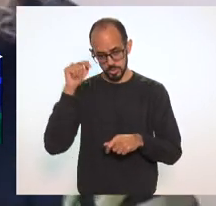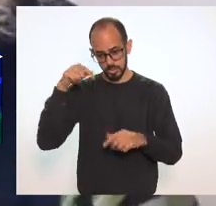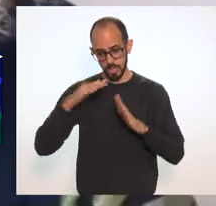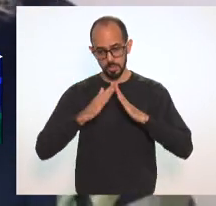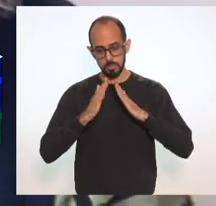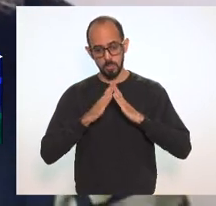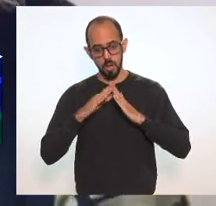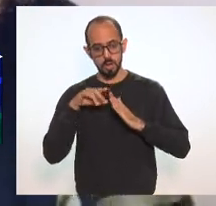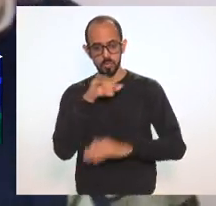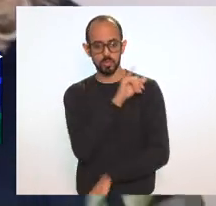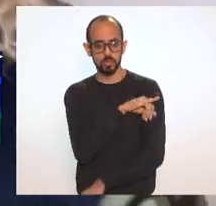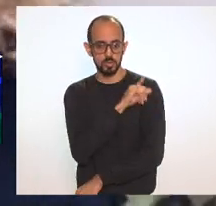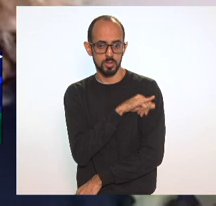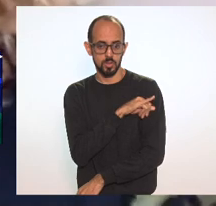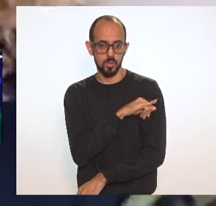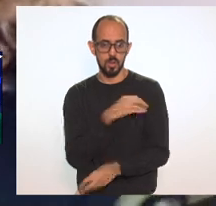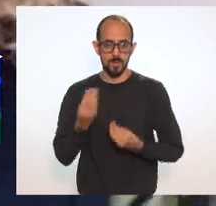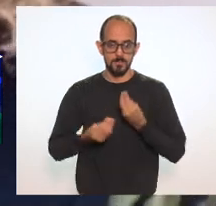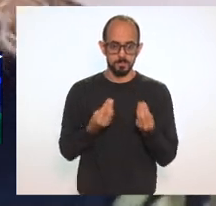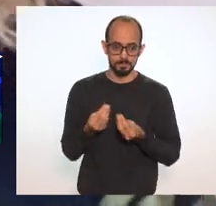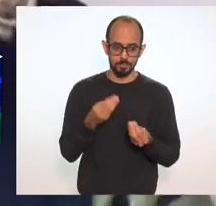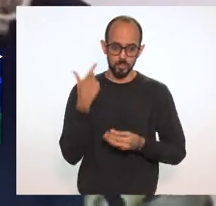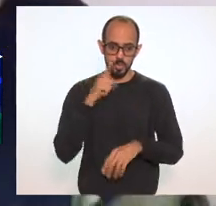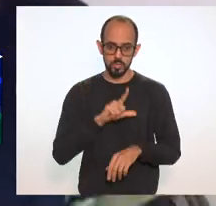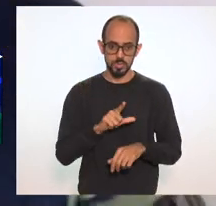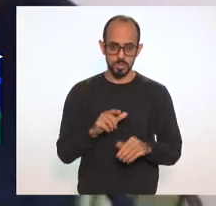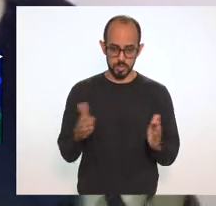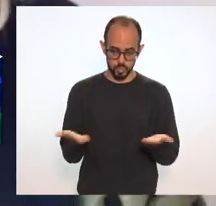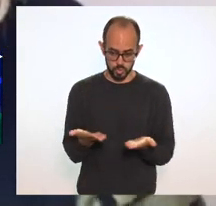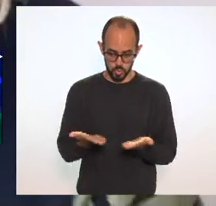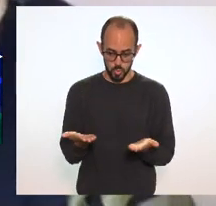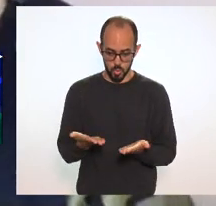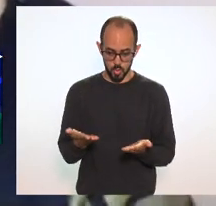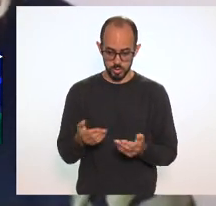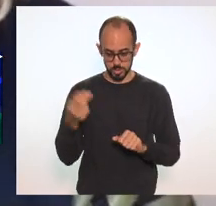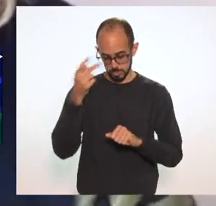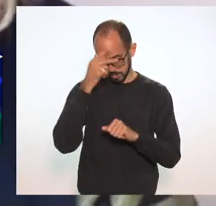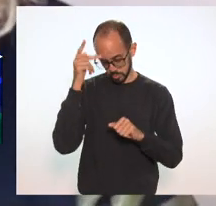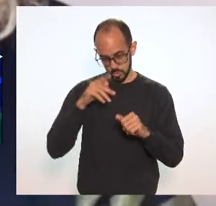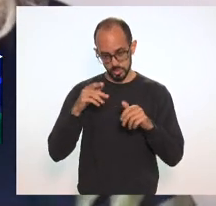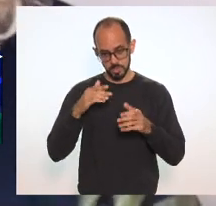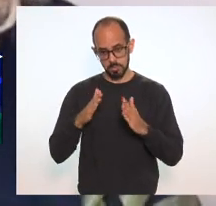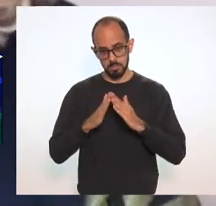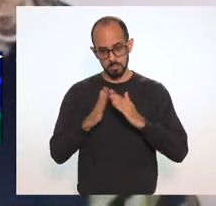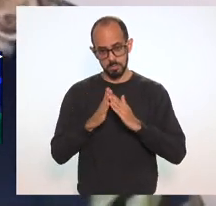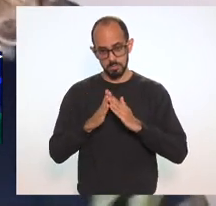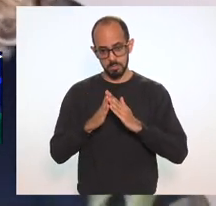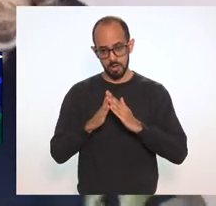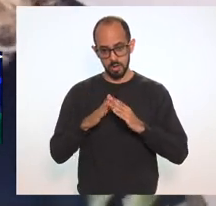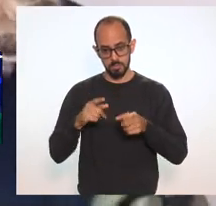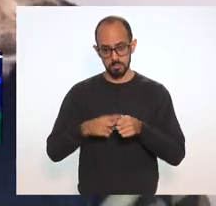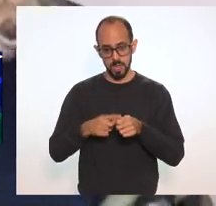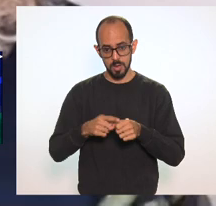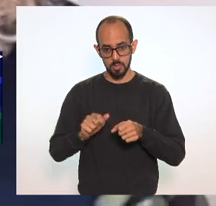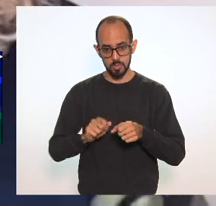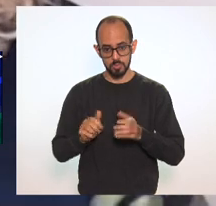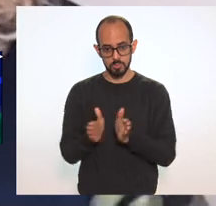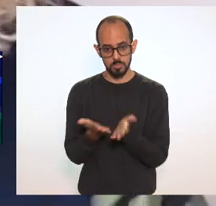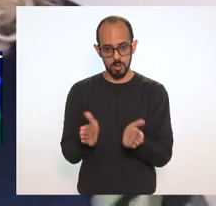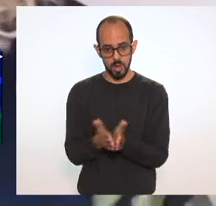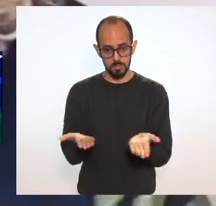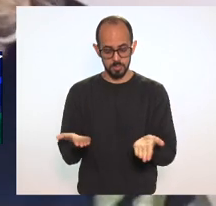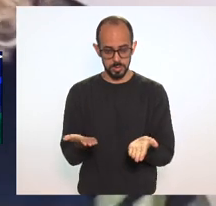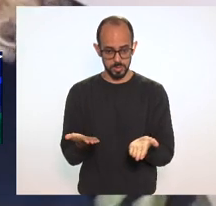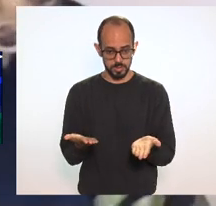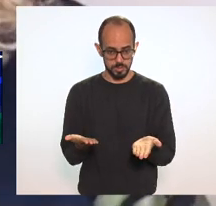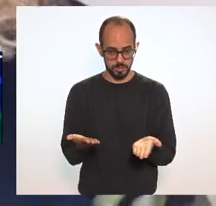como garantir que aquele que hoje estão nas periferias da nossa do nosso estado tem um garantias mínimas de